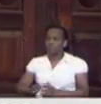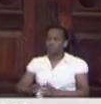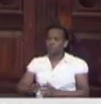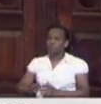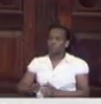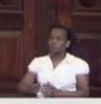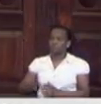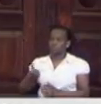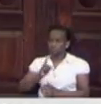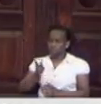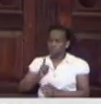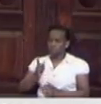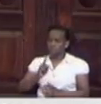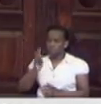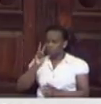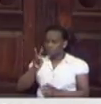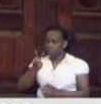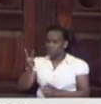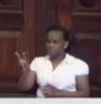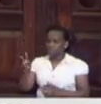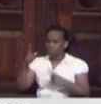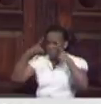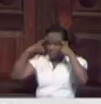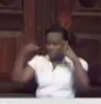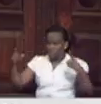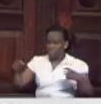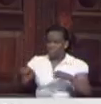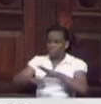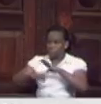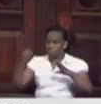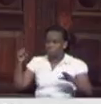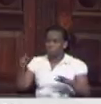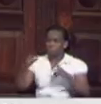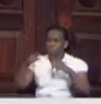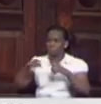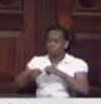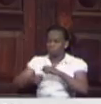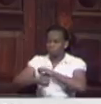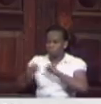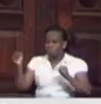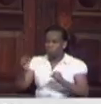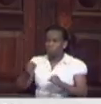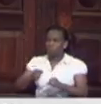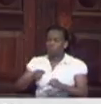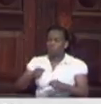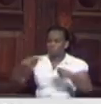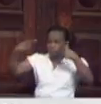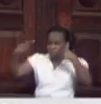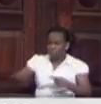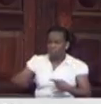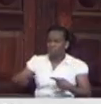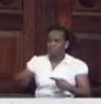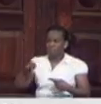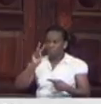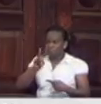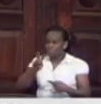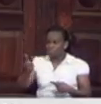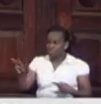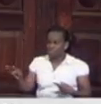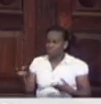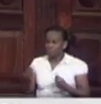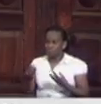das cenas de violência, de enfrentamento que estamos